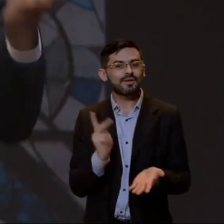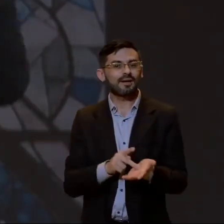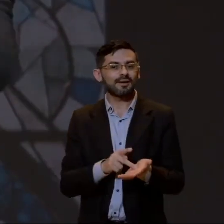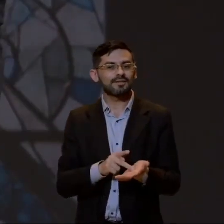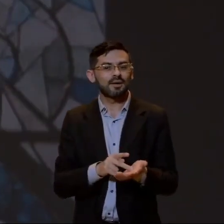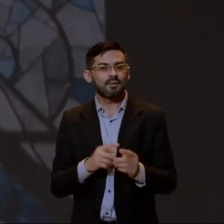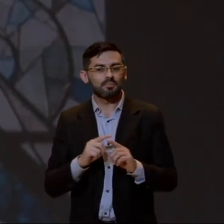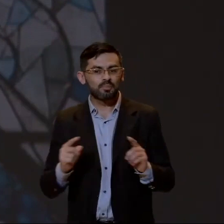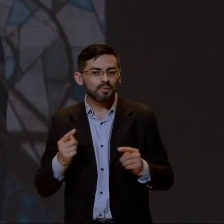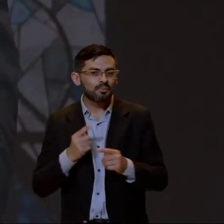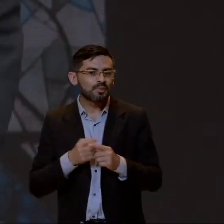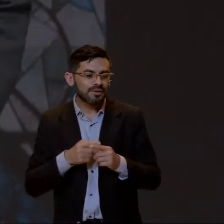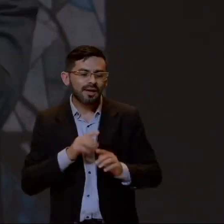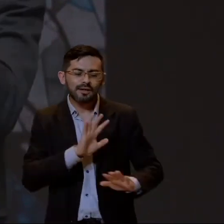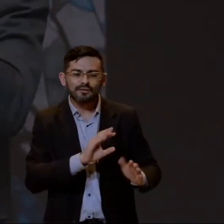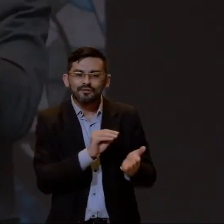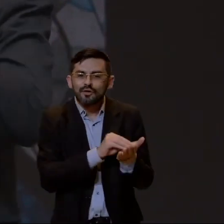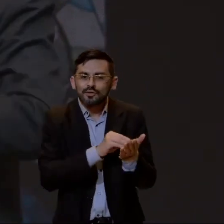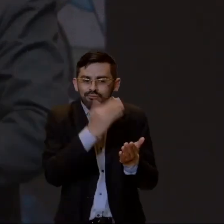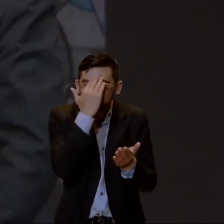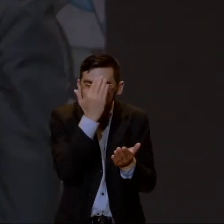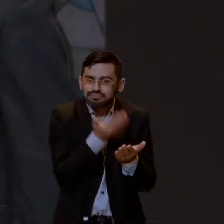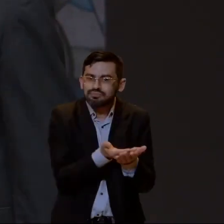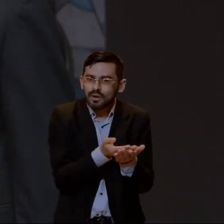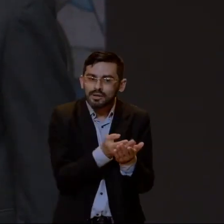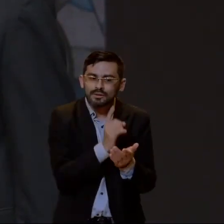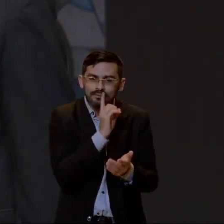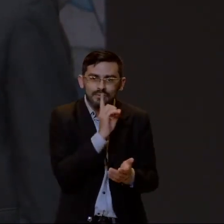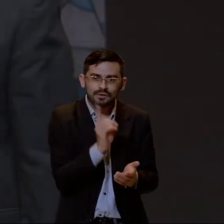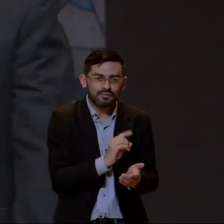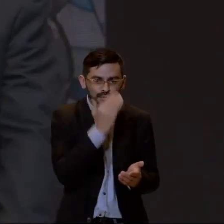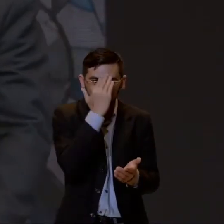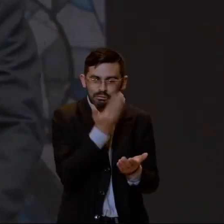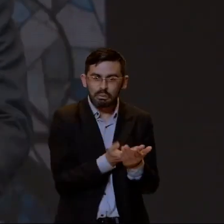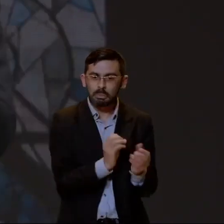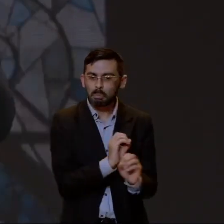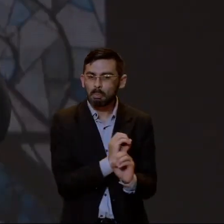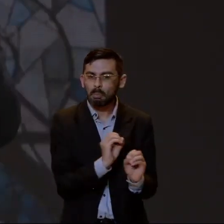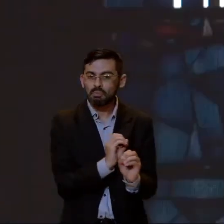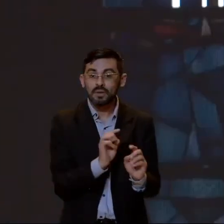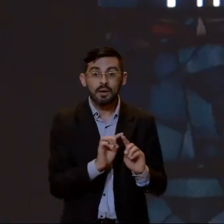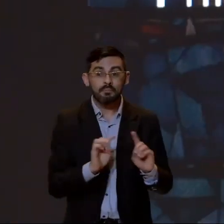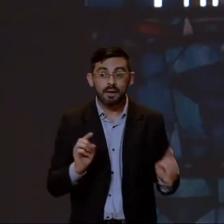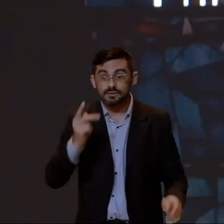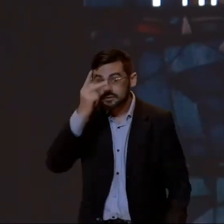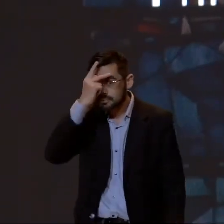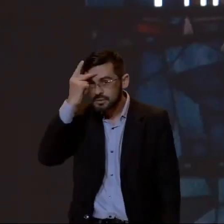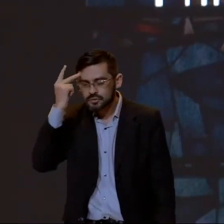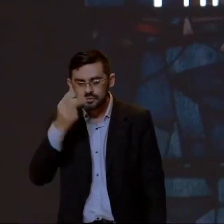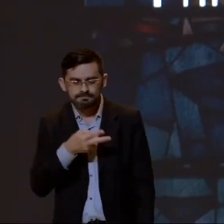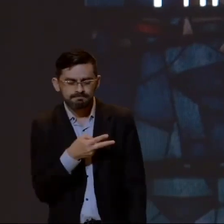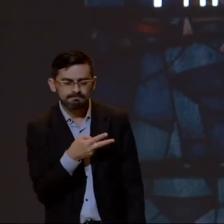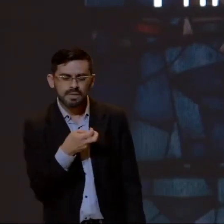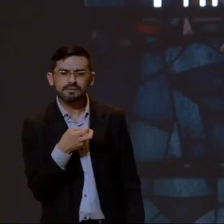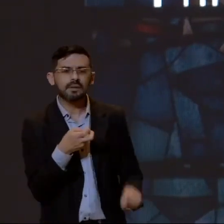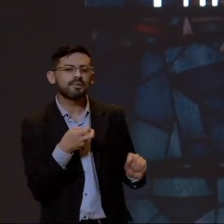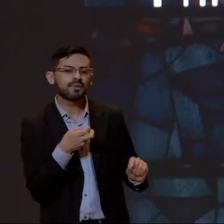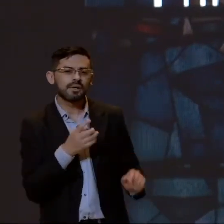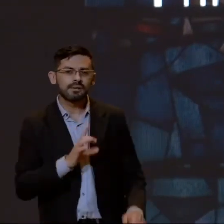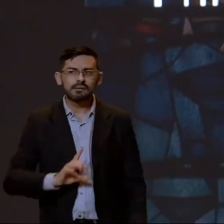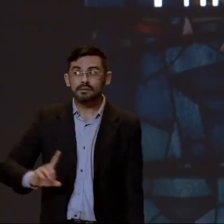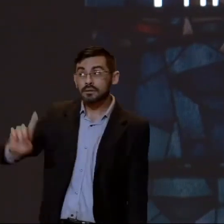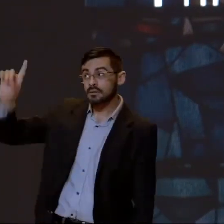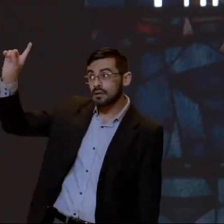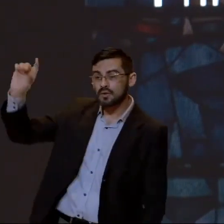mesmo com a incredulidade primeira lá do seu marido Zacarias, as pessoas conseguem ver que Deus está